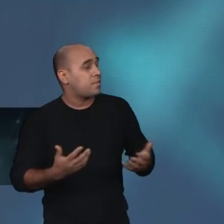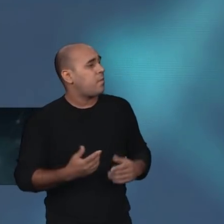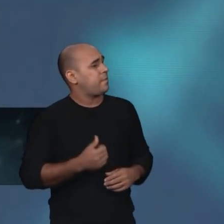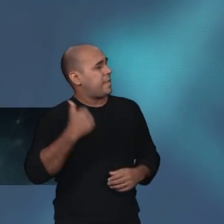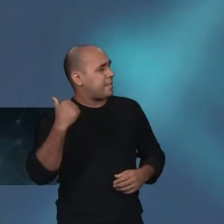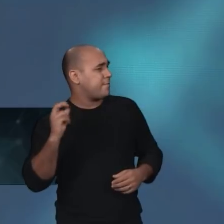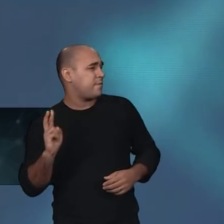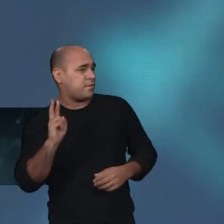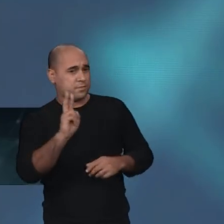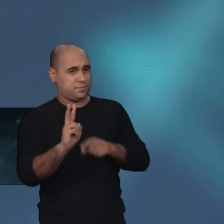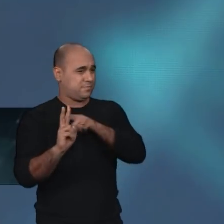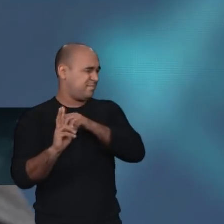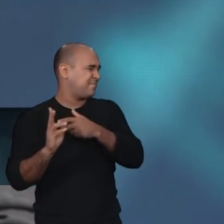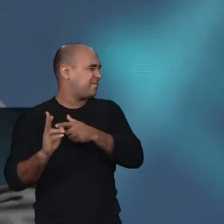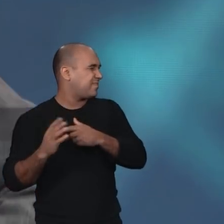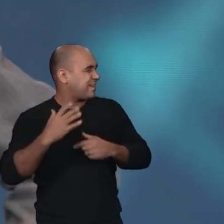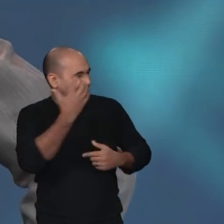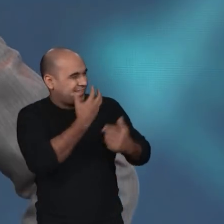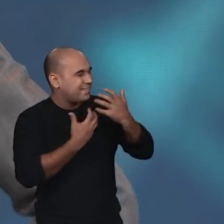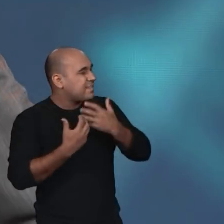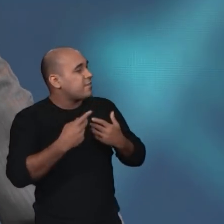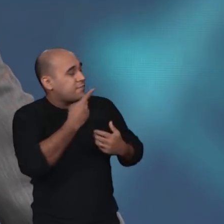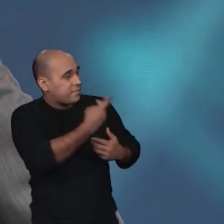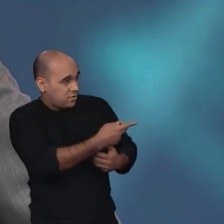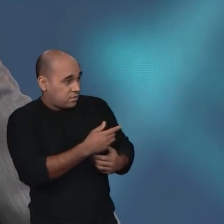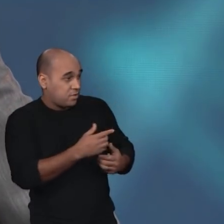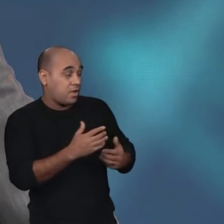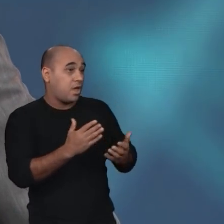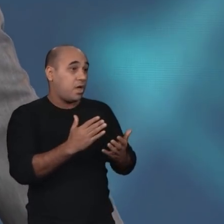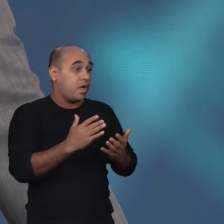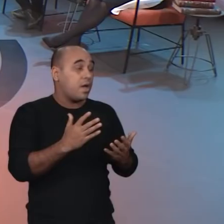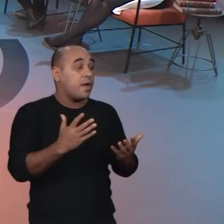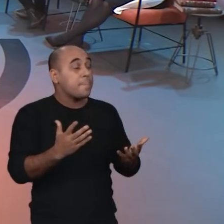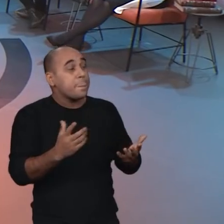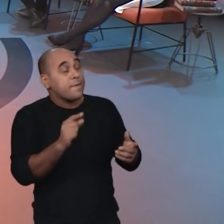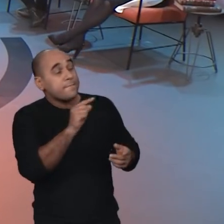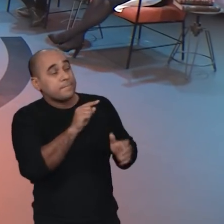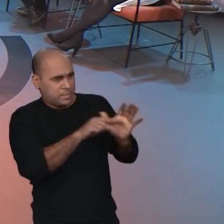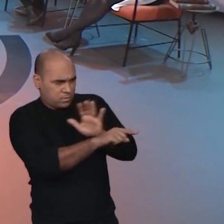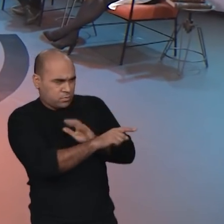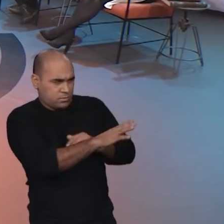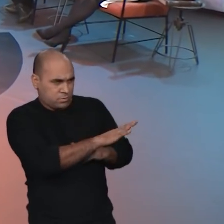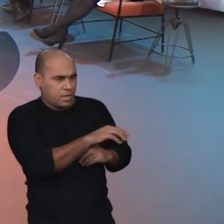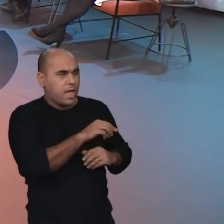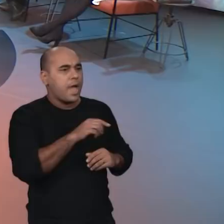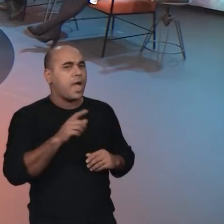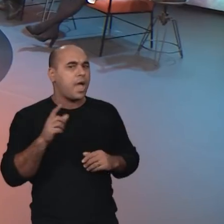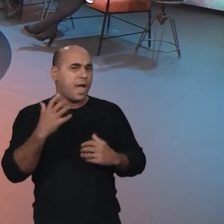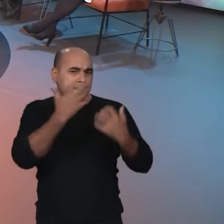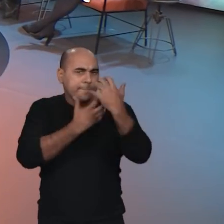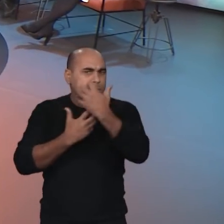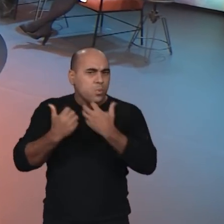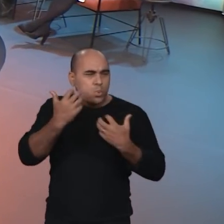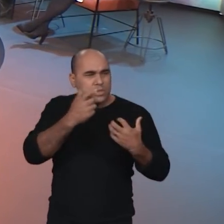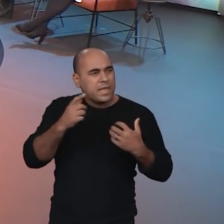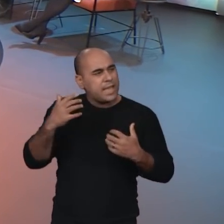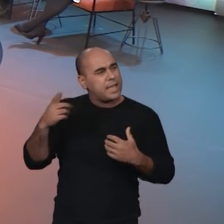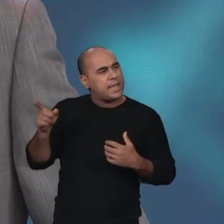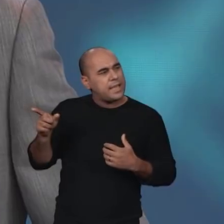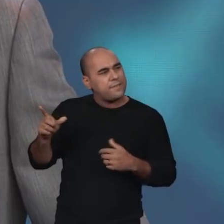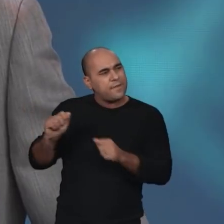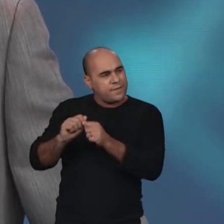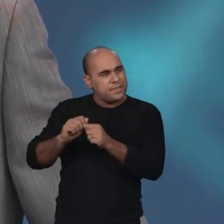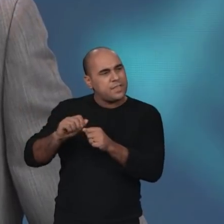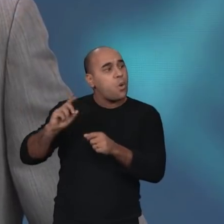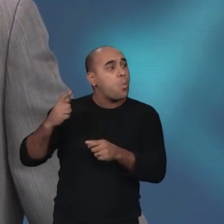aqui jornalista a gente tenta conseguir o furo da reportagem. Por algum acaso, a última música que eles vão cantar hoje tem a ver com essa pergunta que a